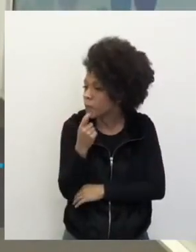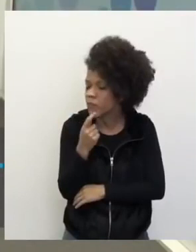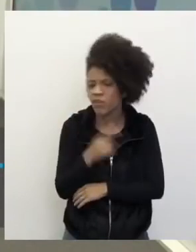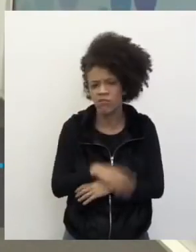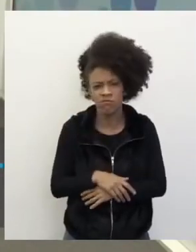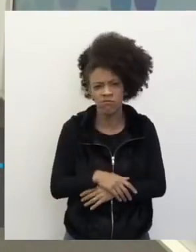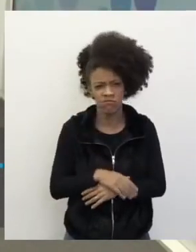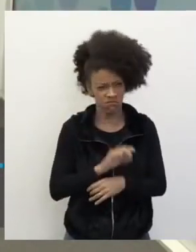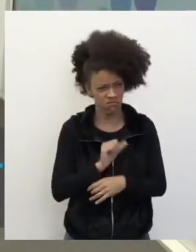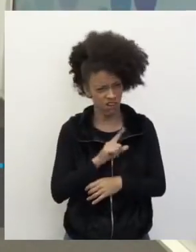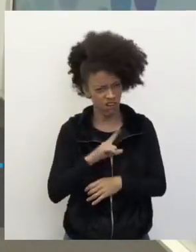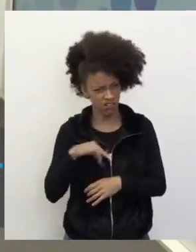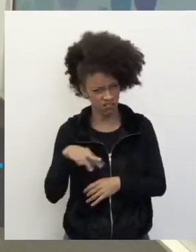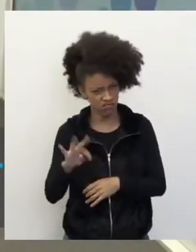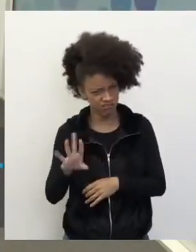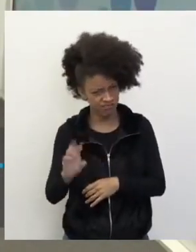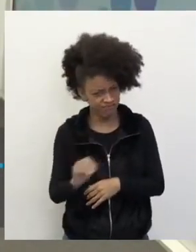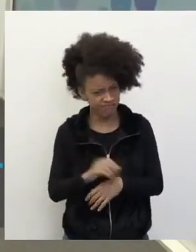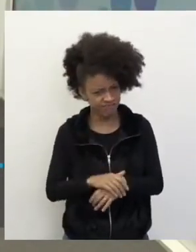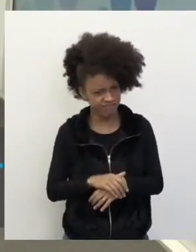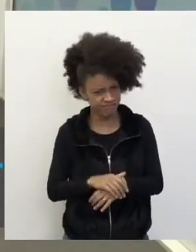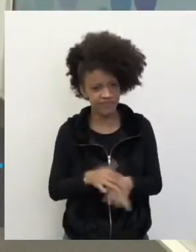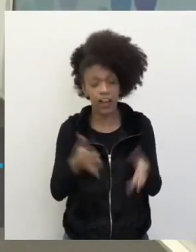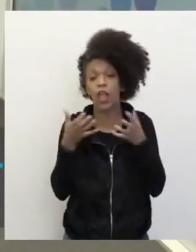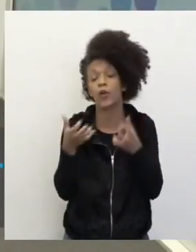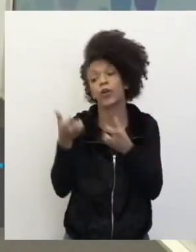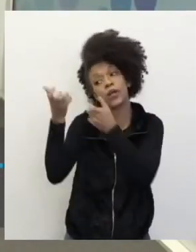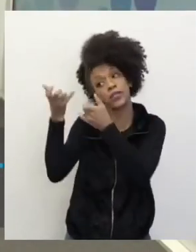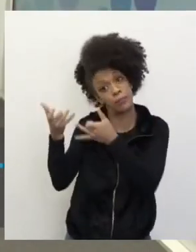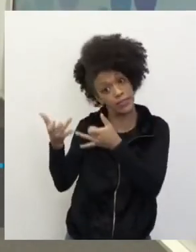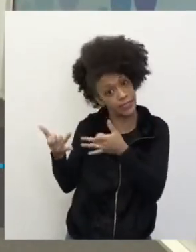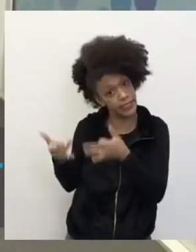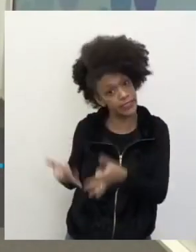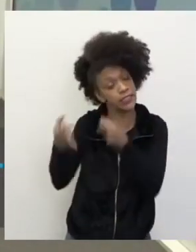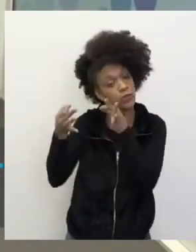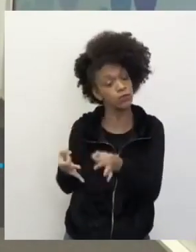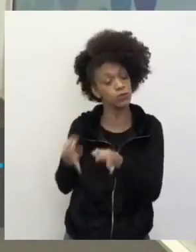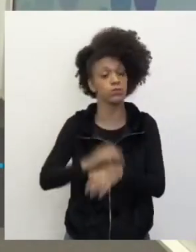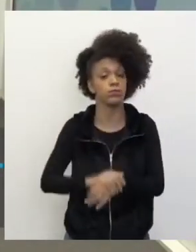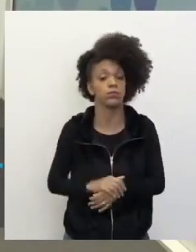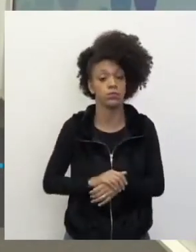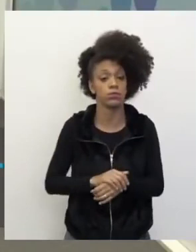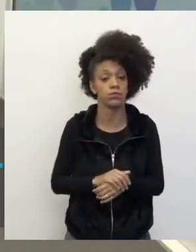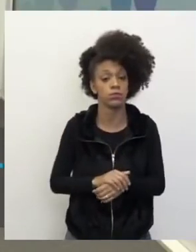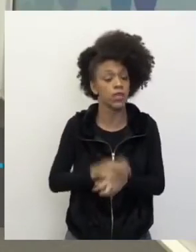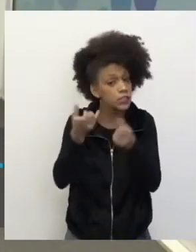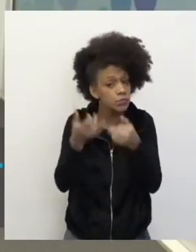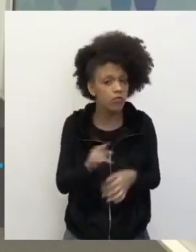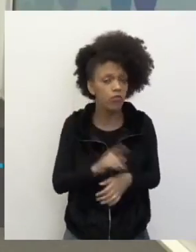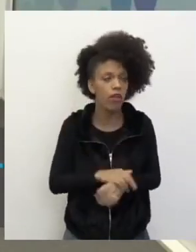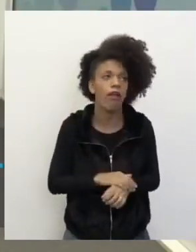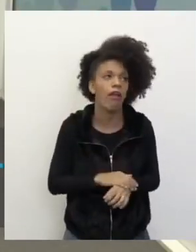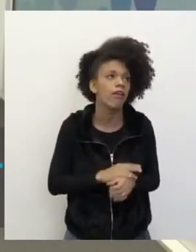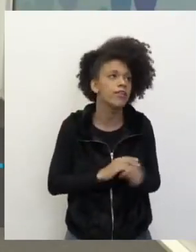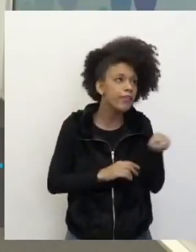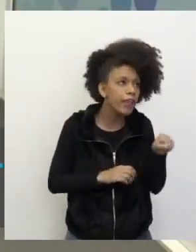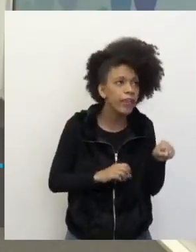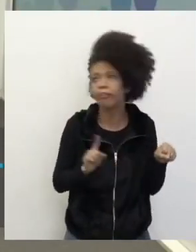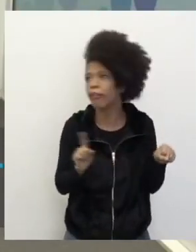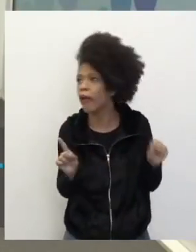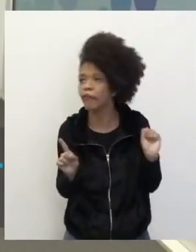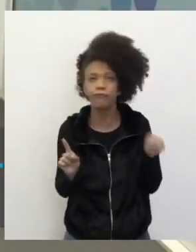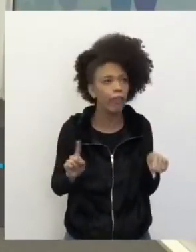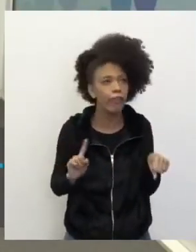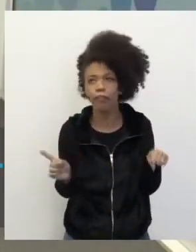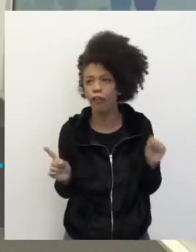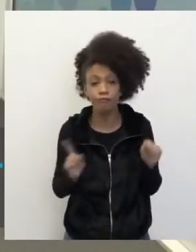aditiva, deixa eu ver. Aí eu quero justificativa, gente. Justifique sua resposta. Não é para falar sim, não,